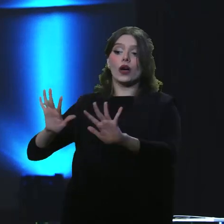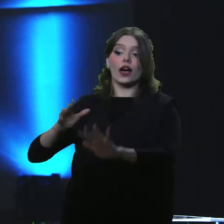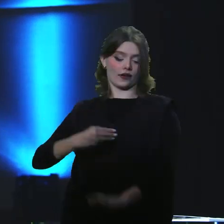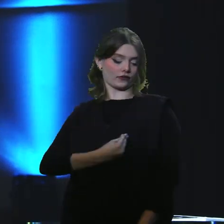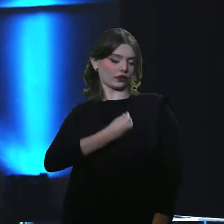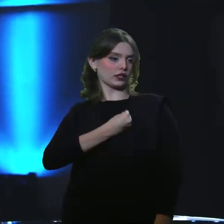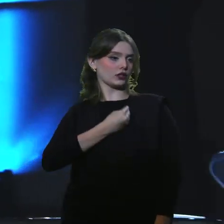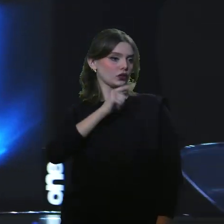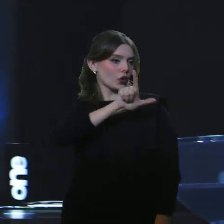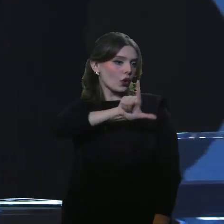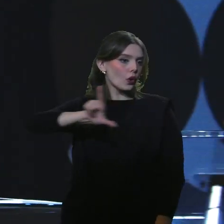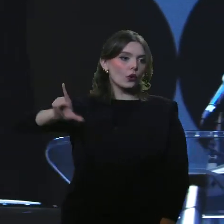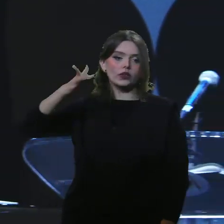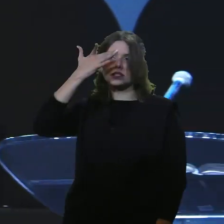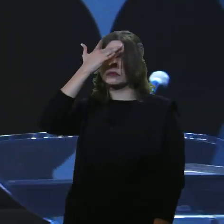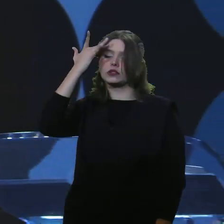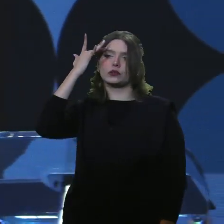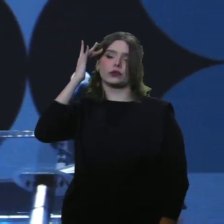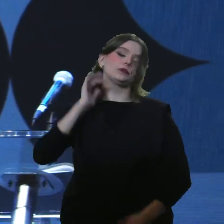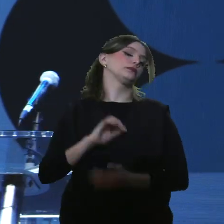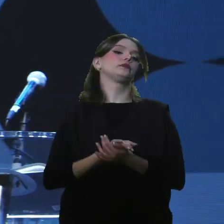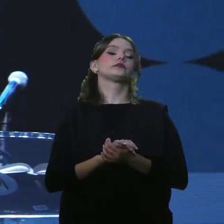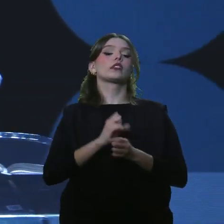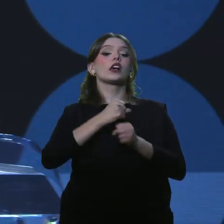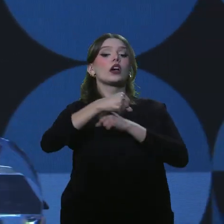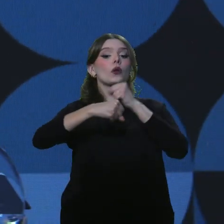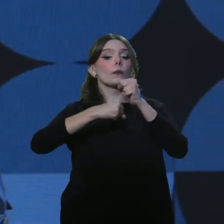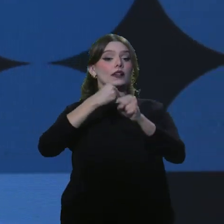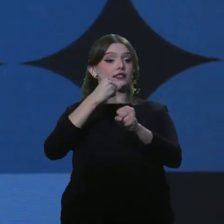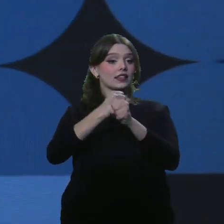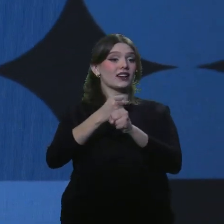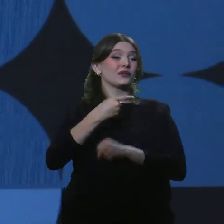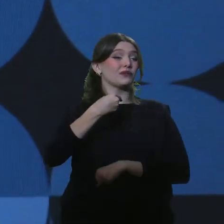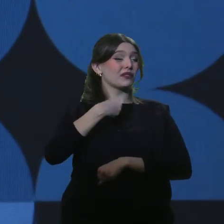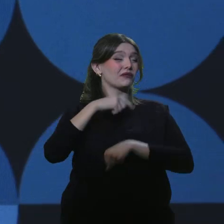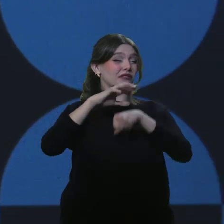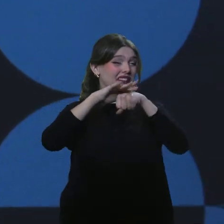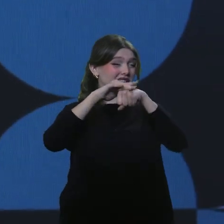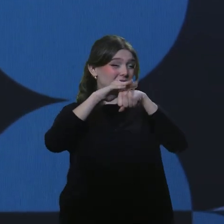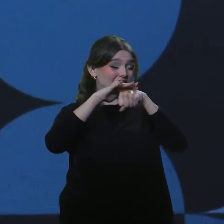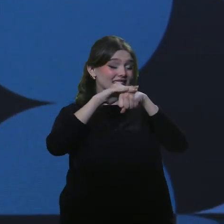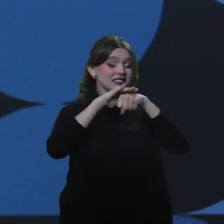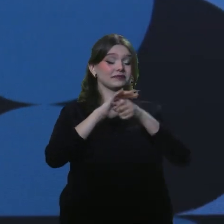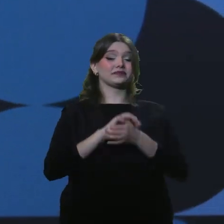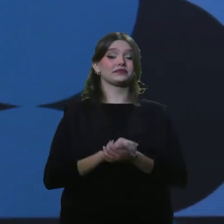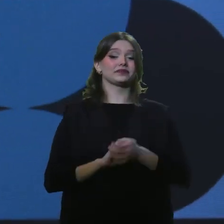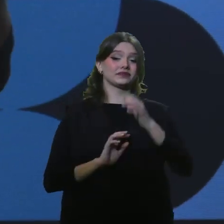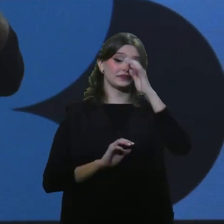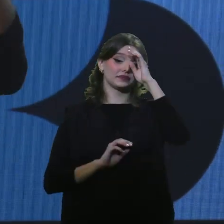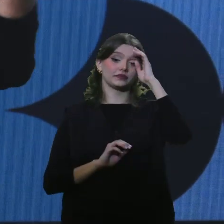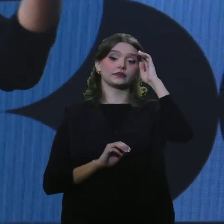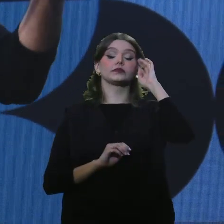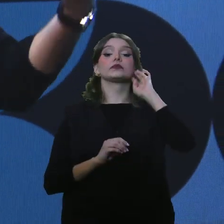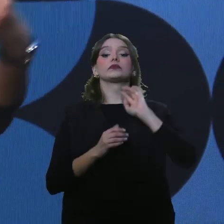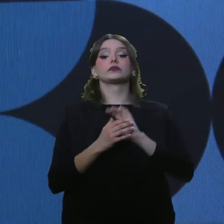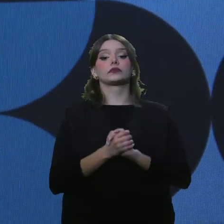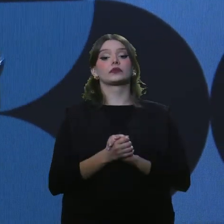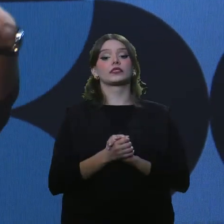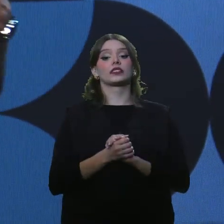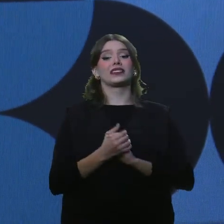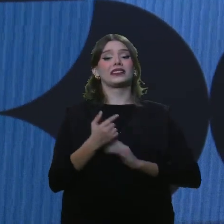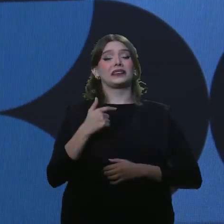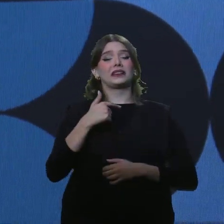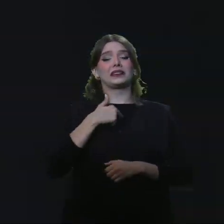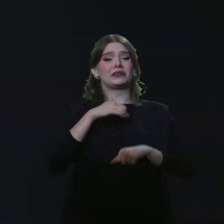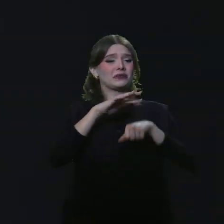Ano passado eu passei muito mal. Eu fiquei doente. Na verdade eu tenho uma doença autoimune, e ela atacou e ficou num nível muito forte. E eu